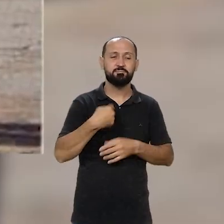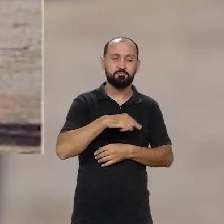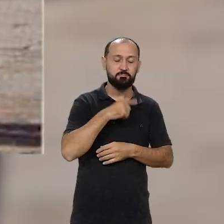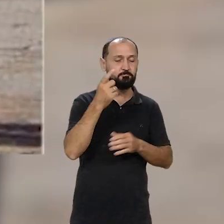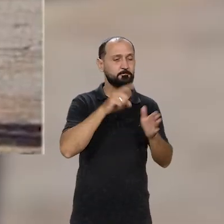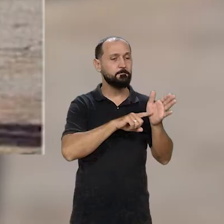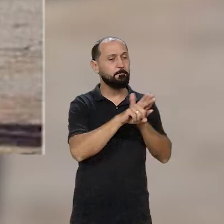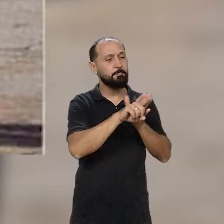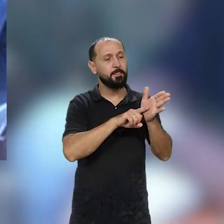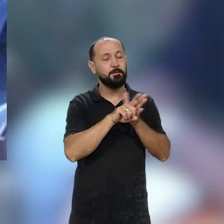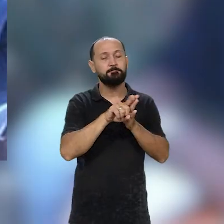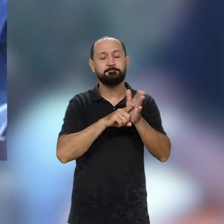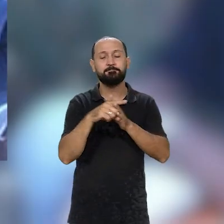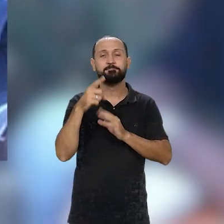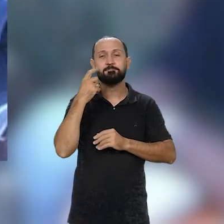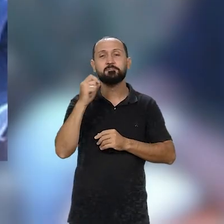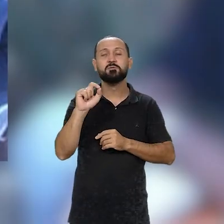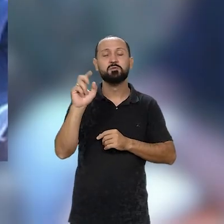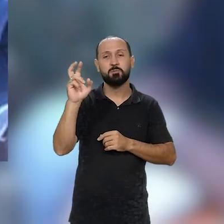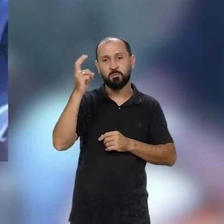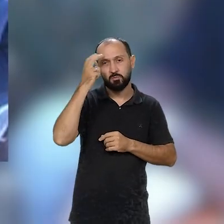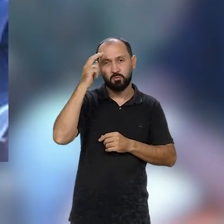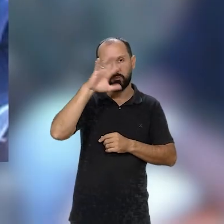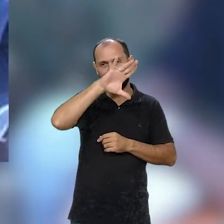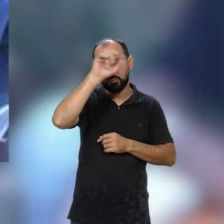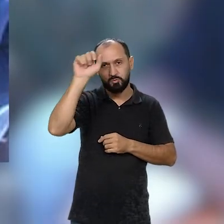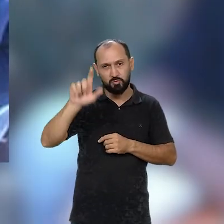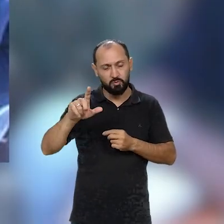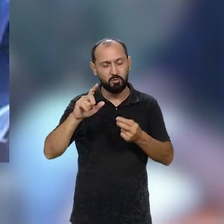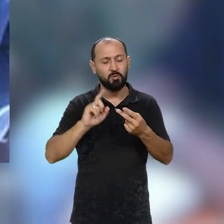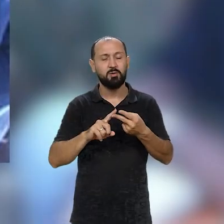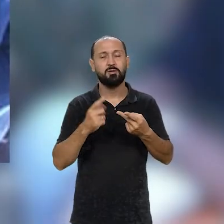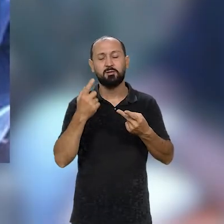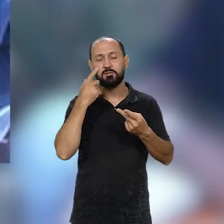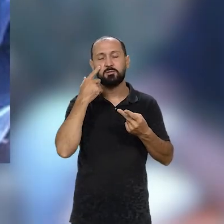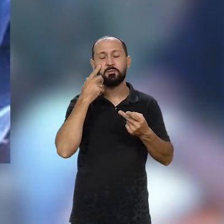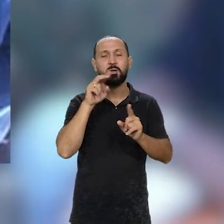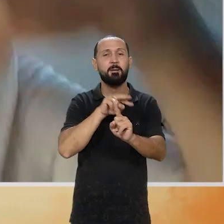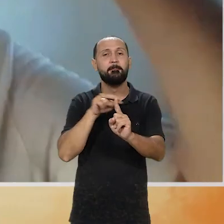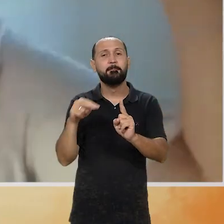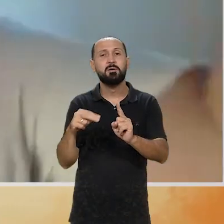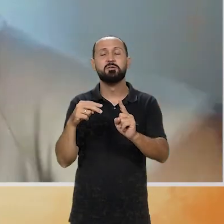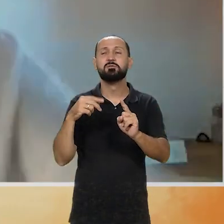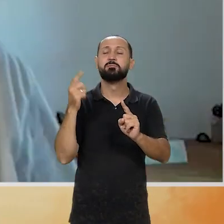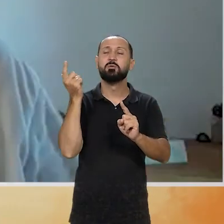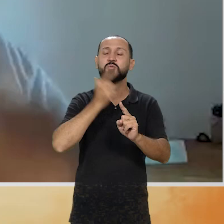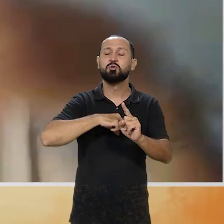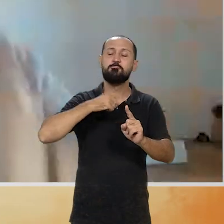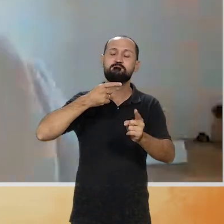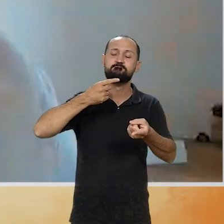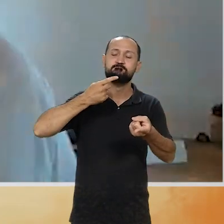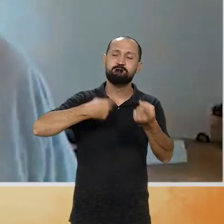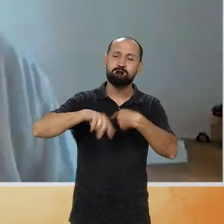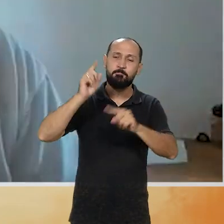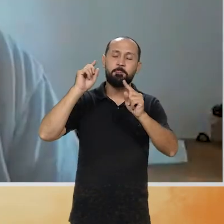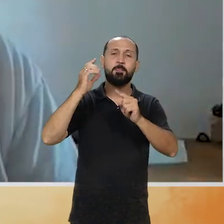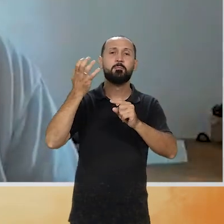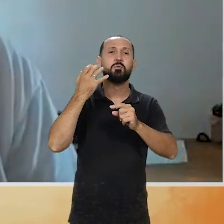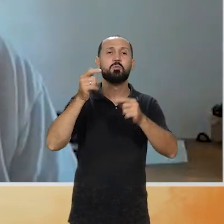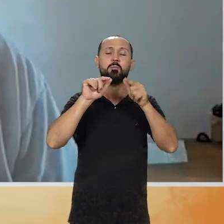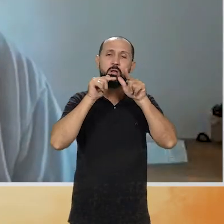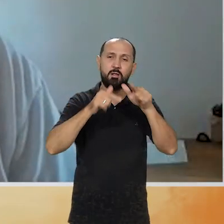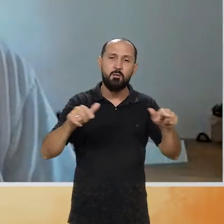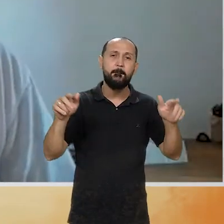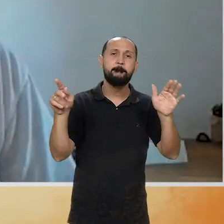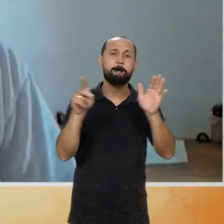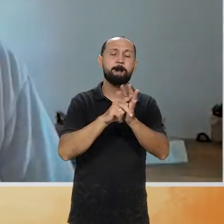a nossas pesquisas, nossos interesses sobre a cultura sul-mato-grossense, a sua perspectiva de transcendência, né, de buscar